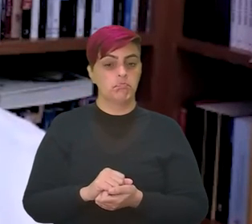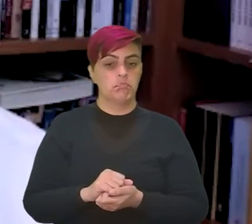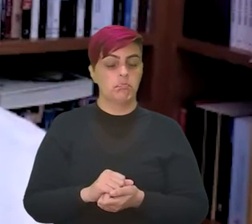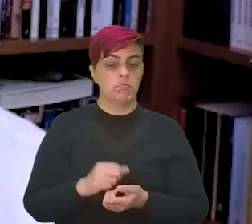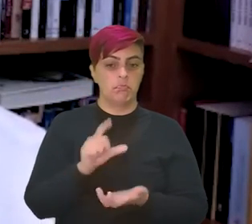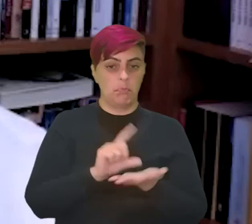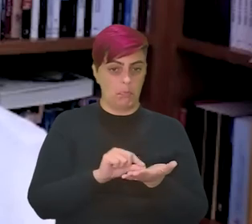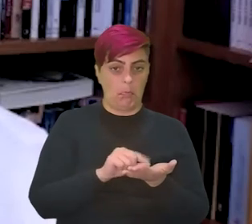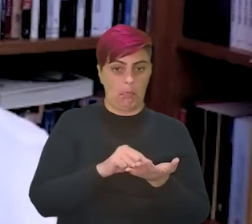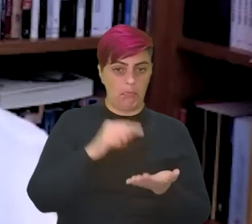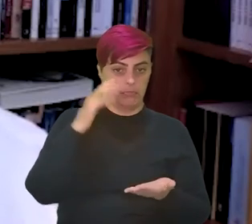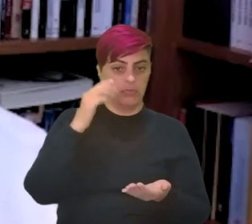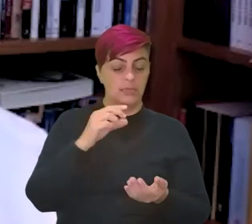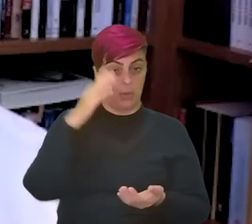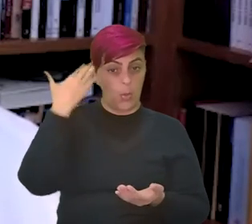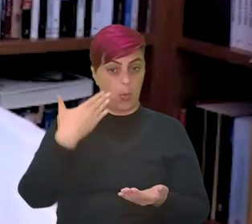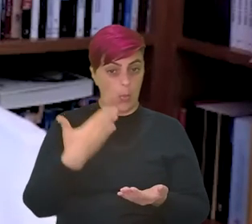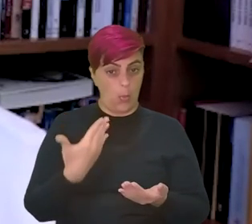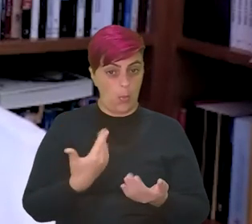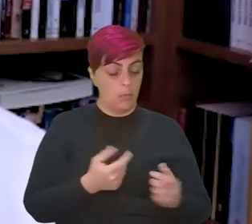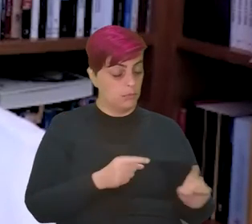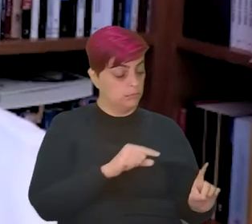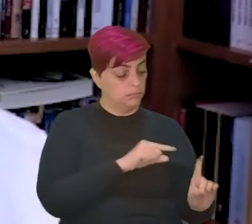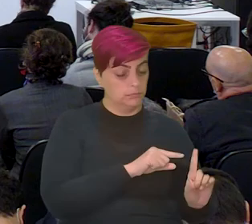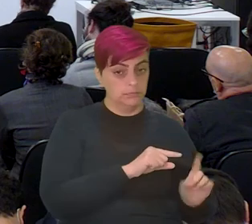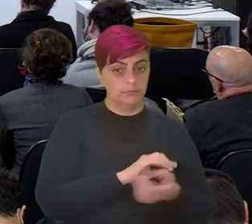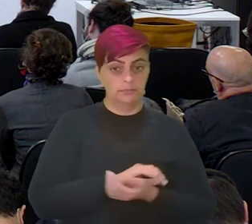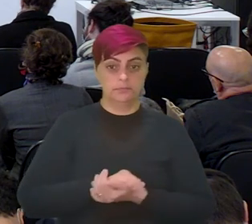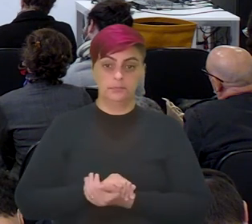grande homenagem ao Malinowski. Né?